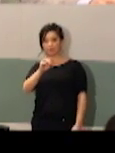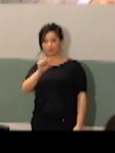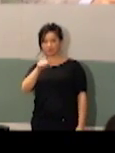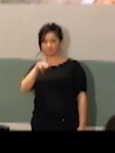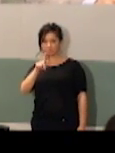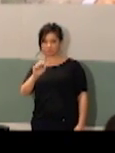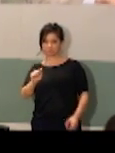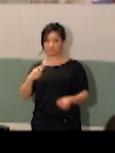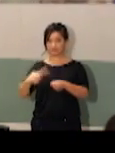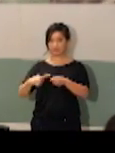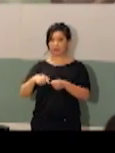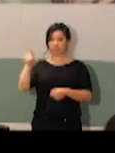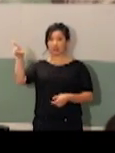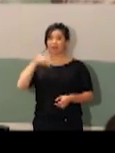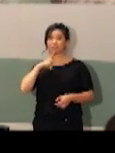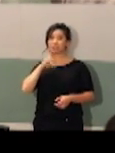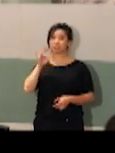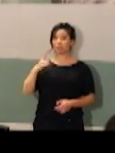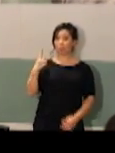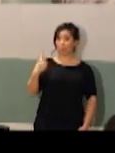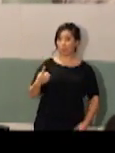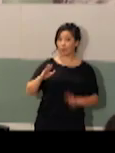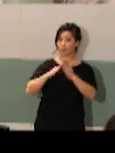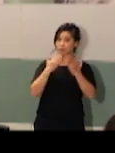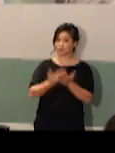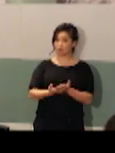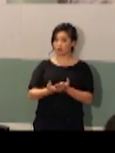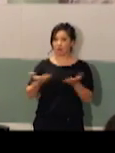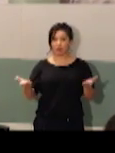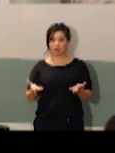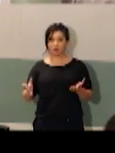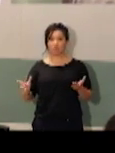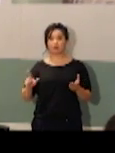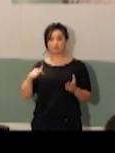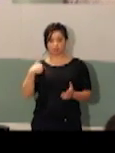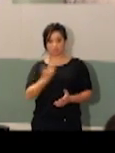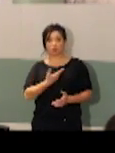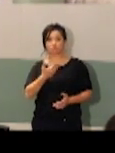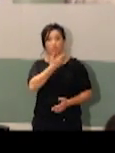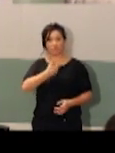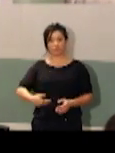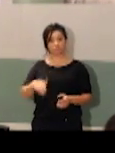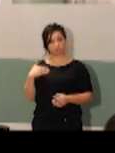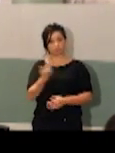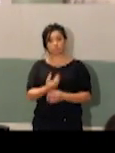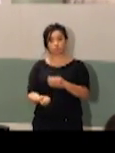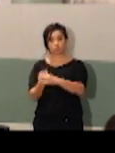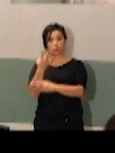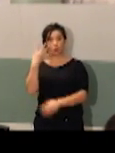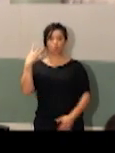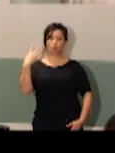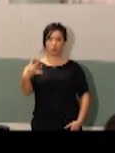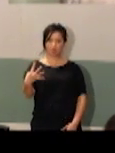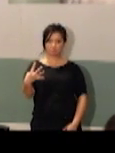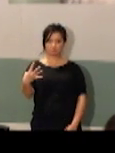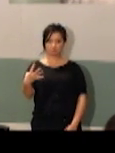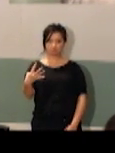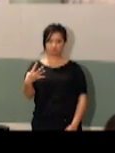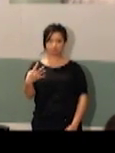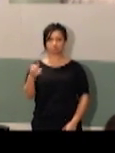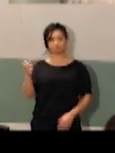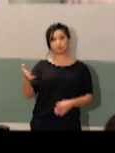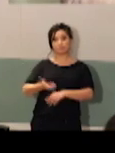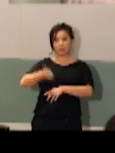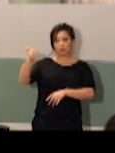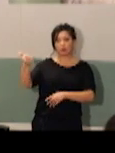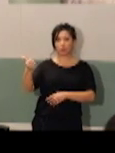escolas. E, com isso, nós eliminamos aquela coisa de ônibus escolar, levar a criança para estudar em outro lugar. Mas, mais que isso, tínhamos um projeto